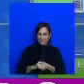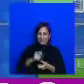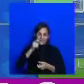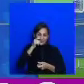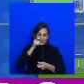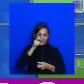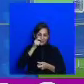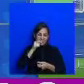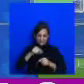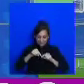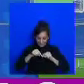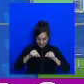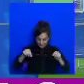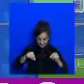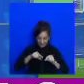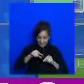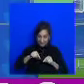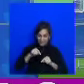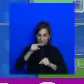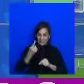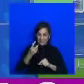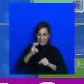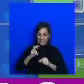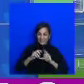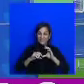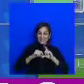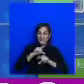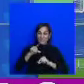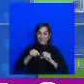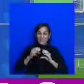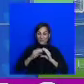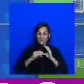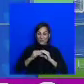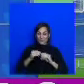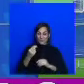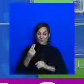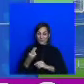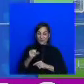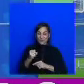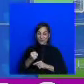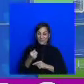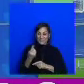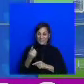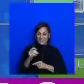Vamos conferir as 15 dezenas sorteadas no concurso